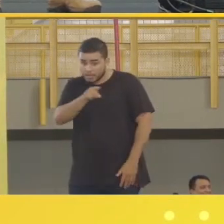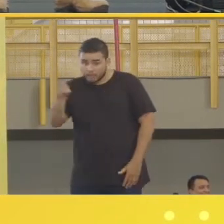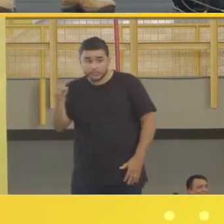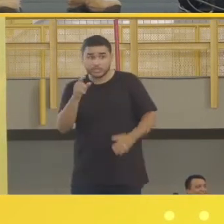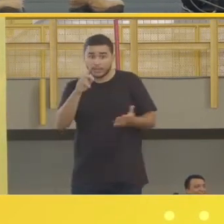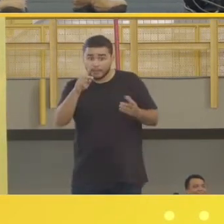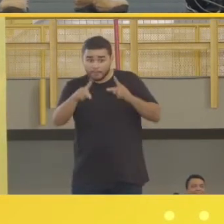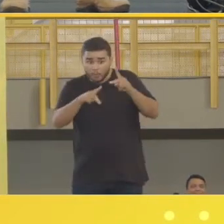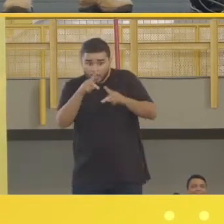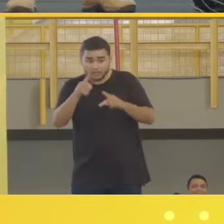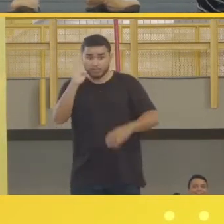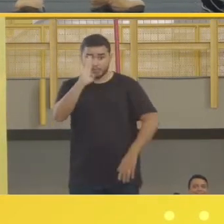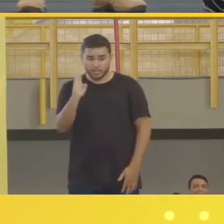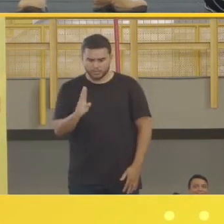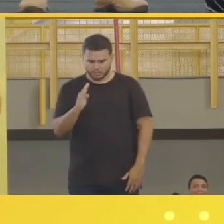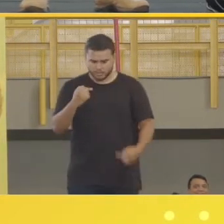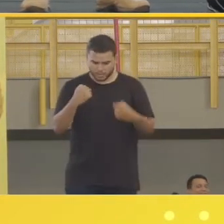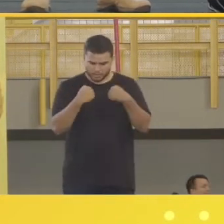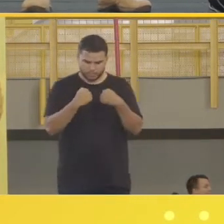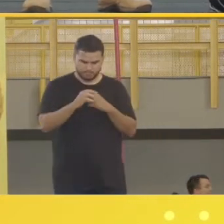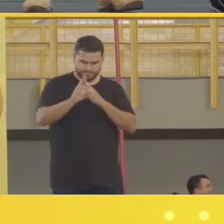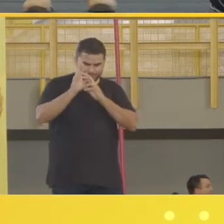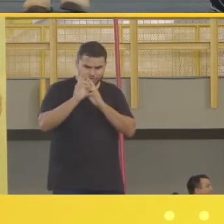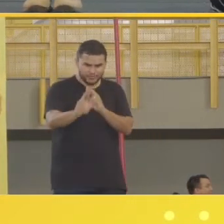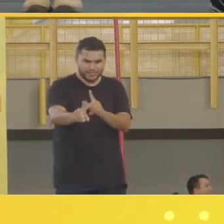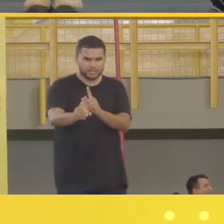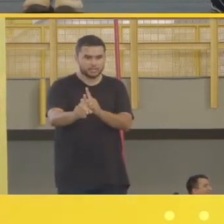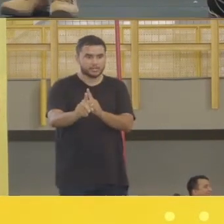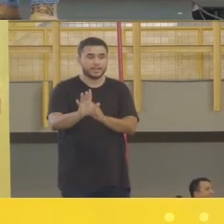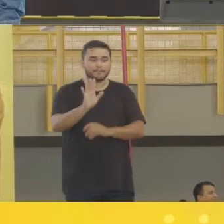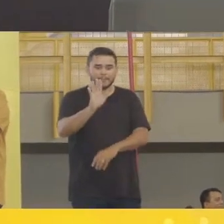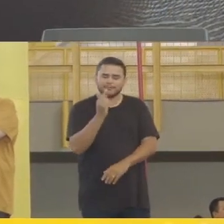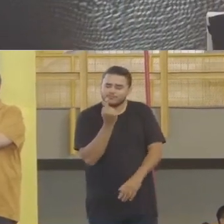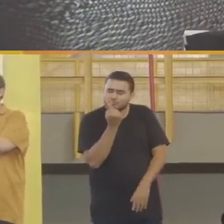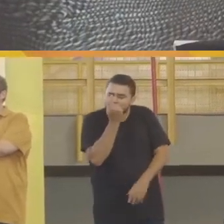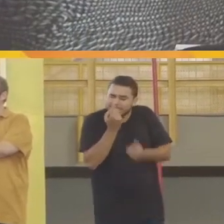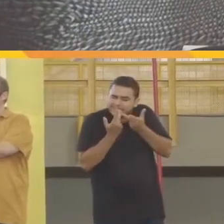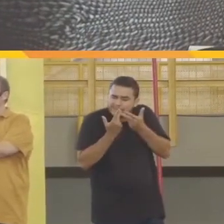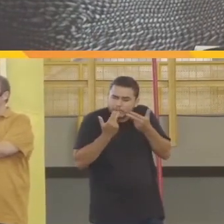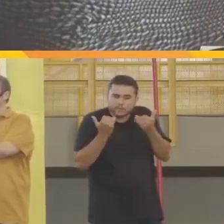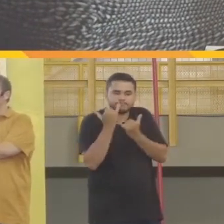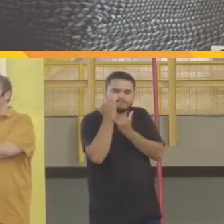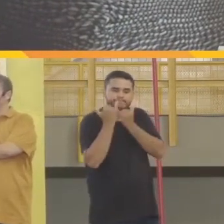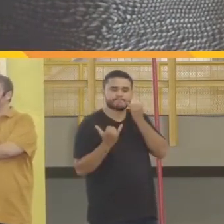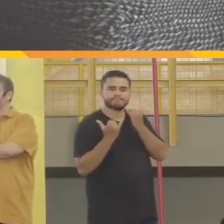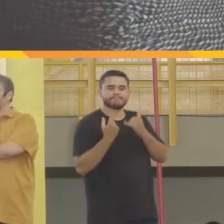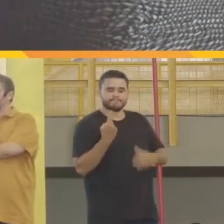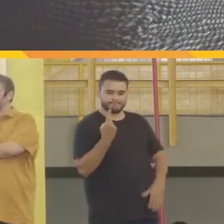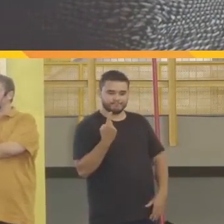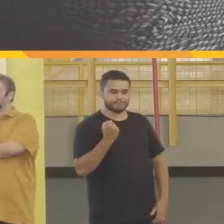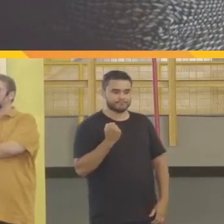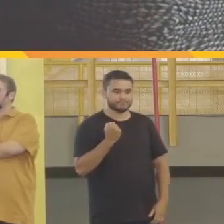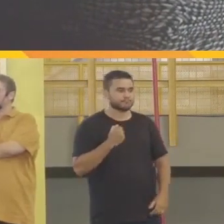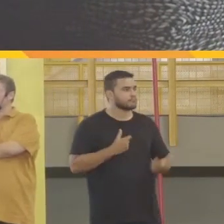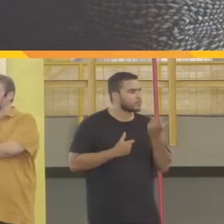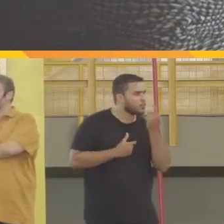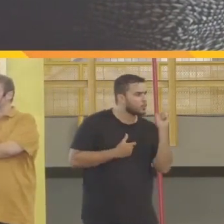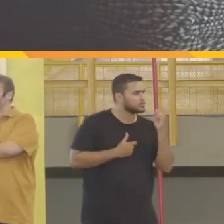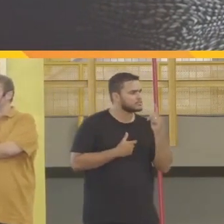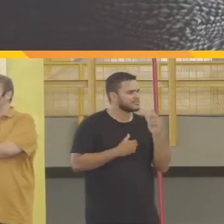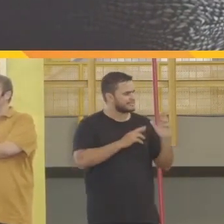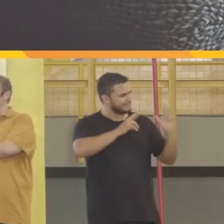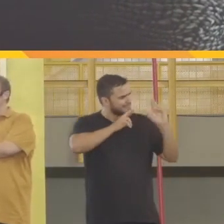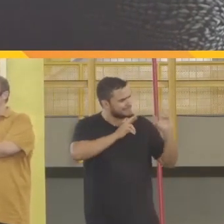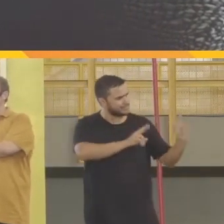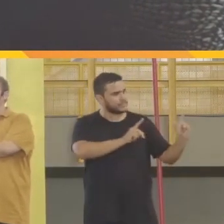é tão diferente a ponto de não manifestar, pelo menos, um traço comum. Todos